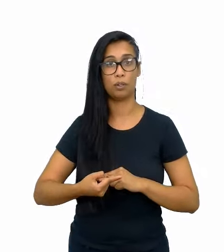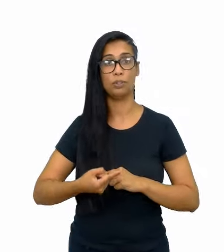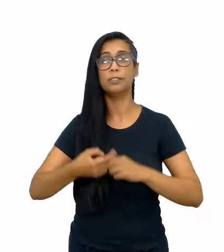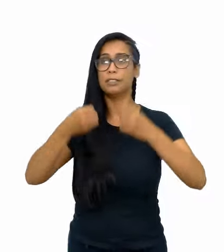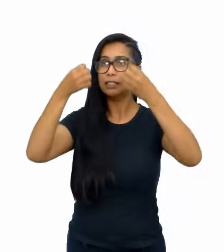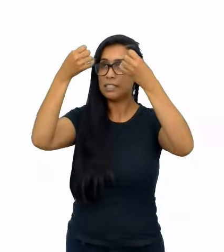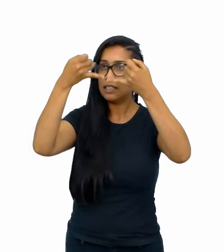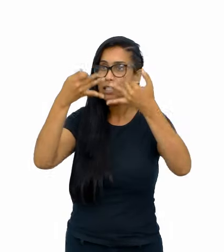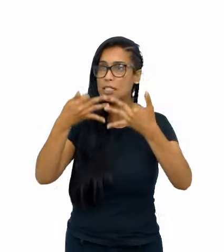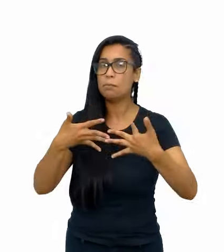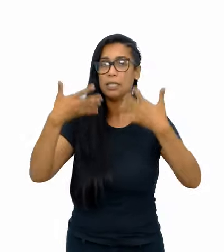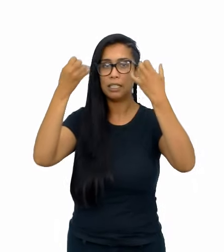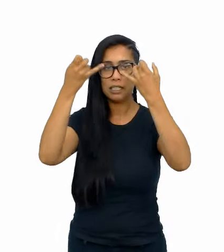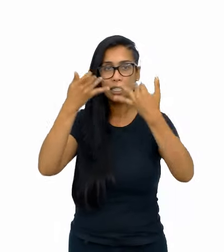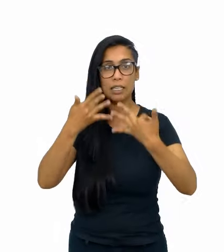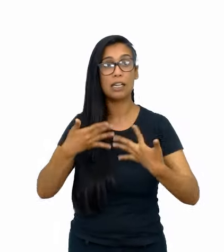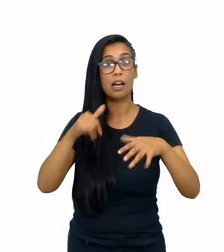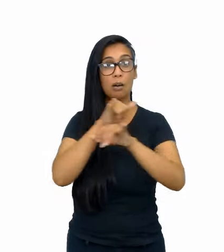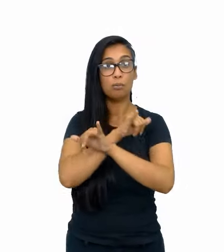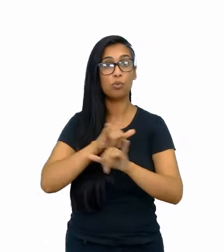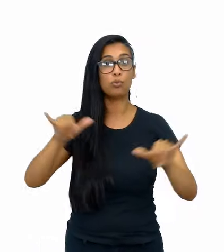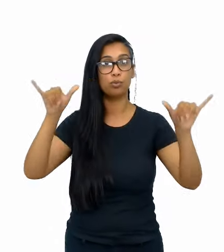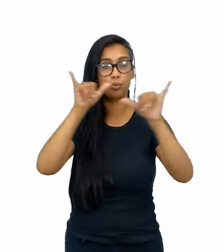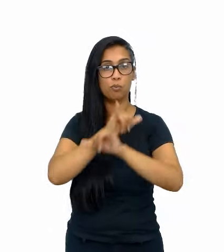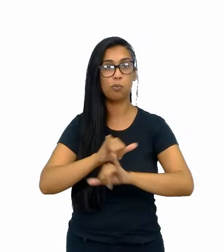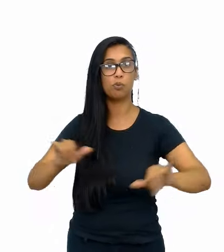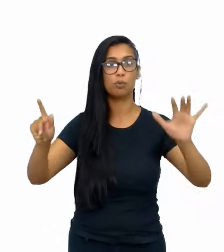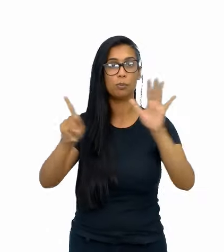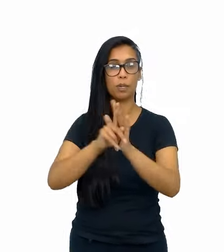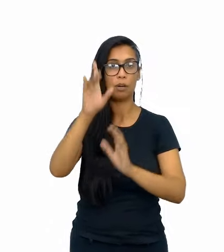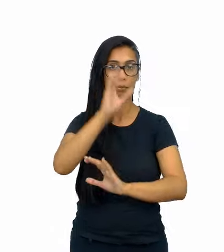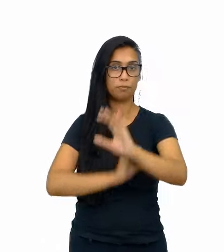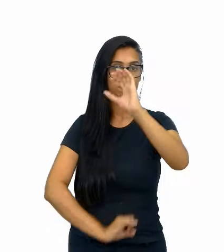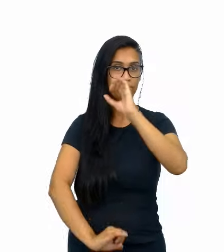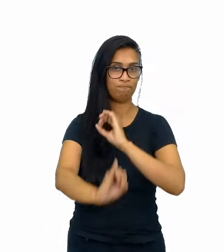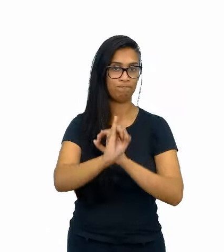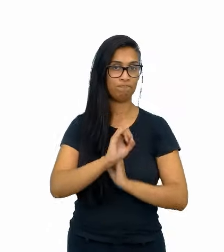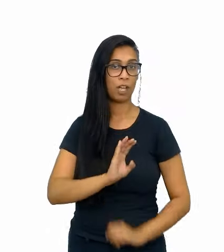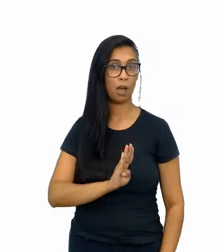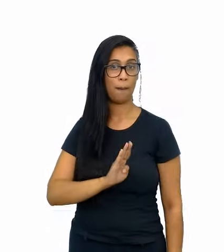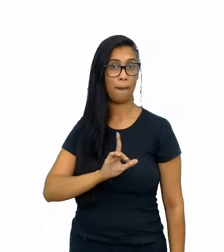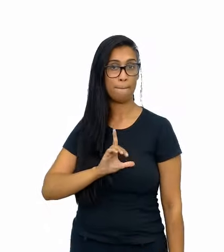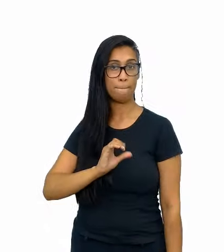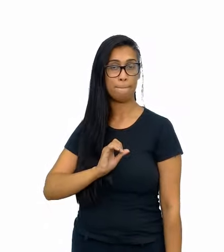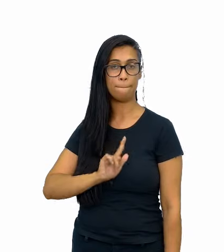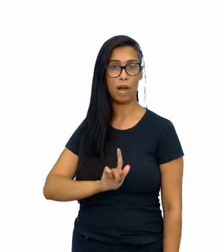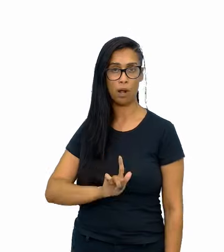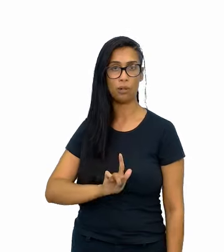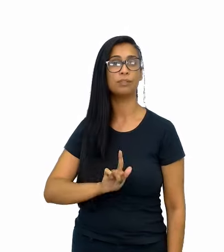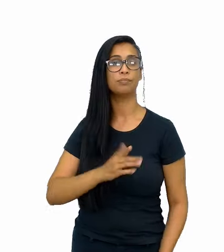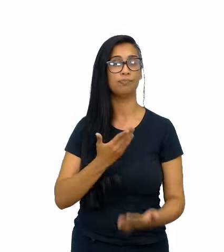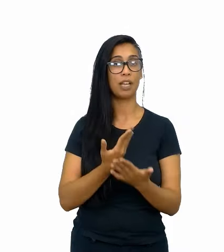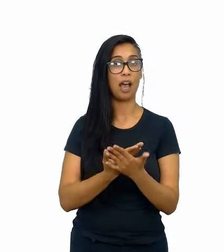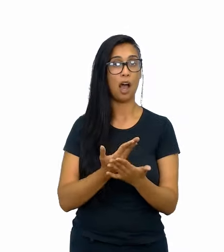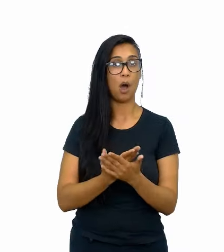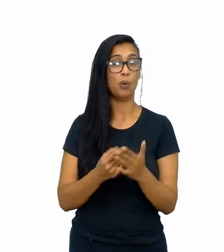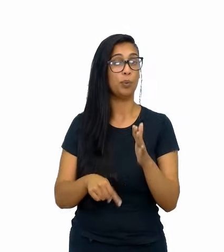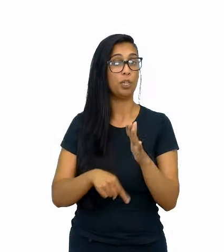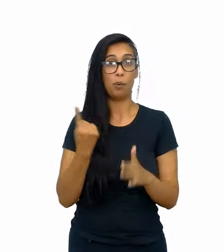foram publicados em um blog. Então, a aula 1, ela traz aí relatos em uma notícia. A primeira